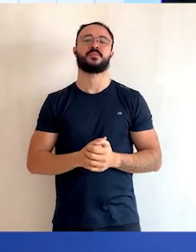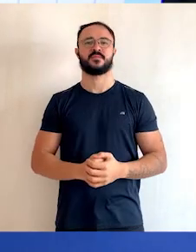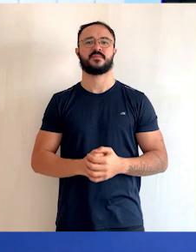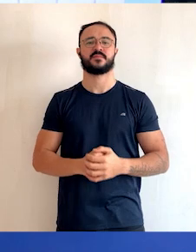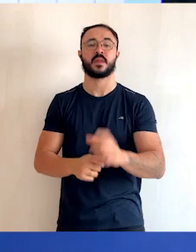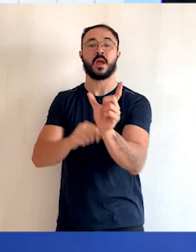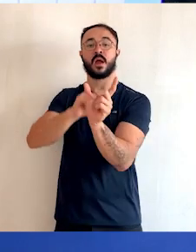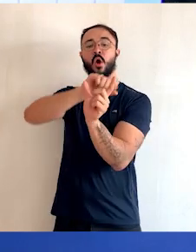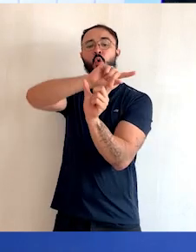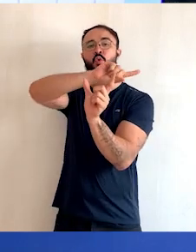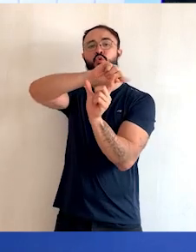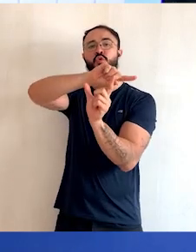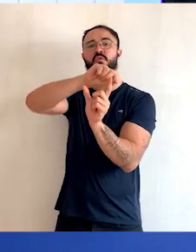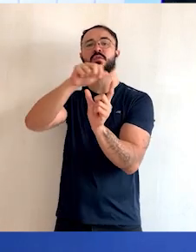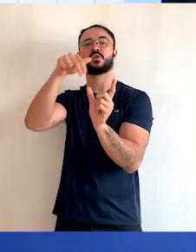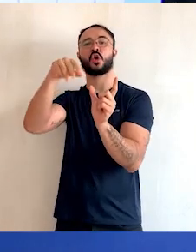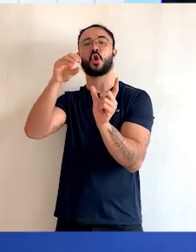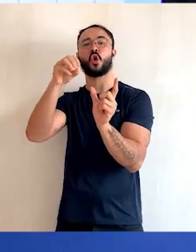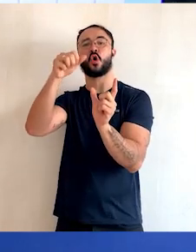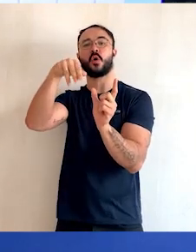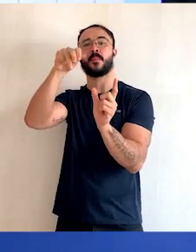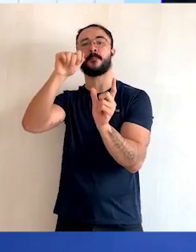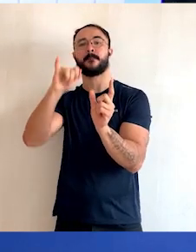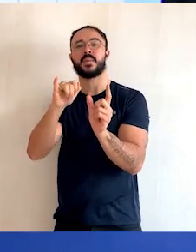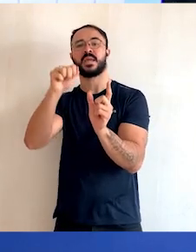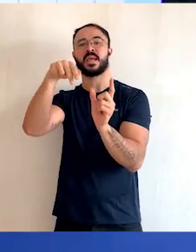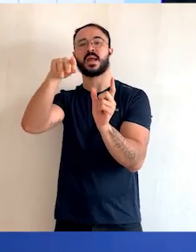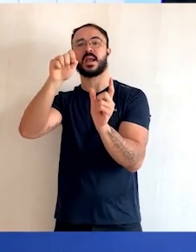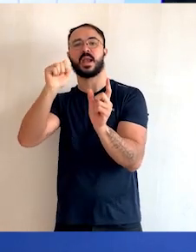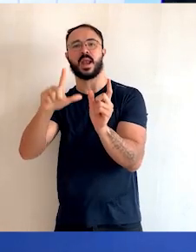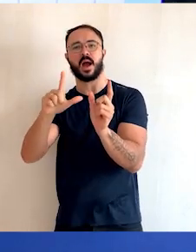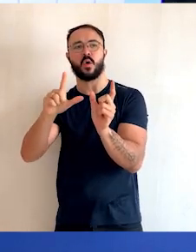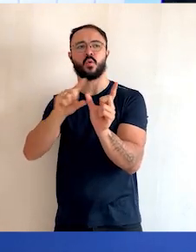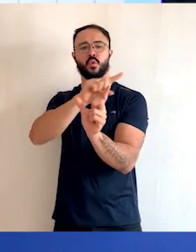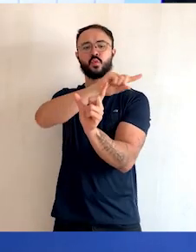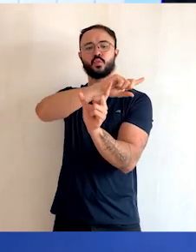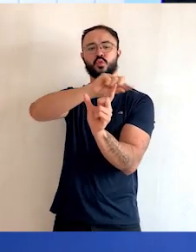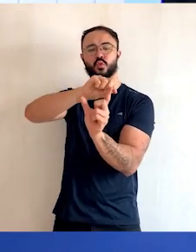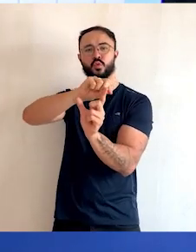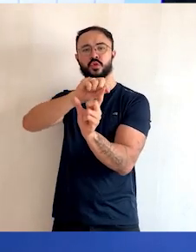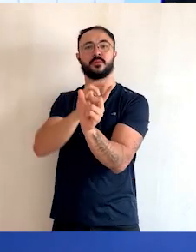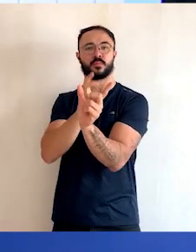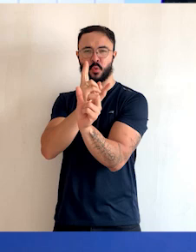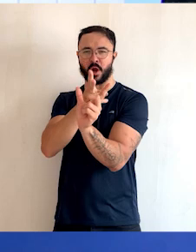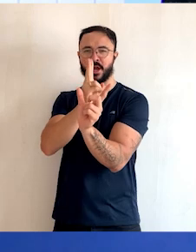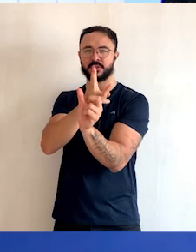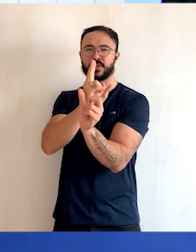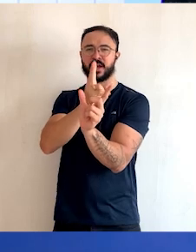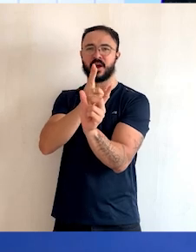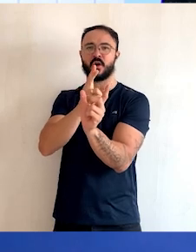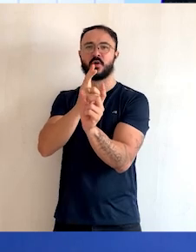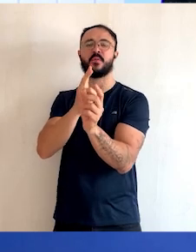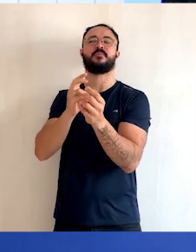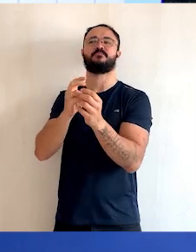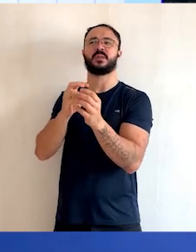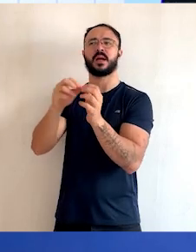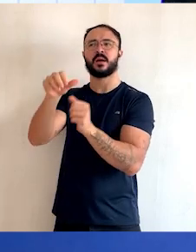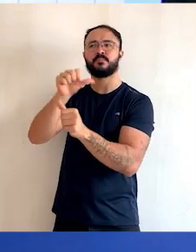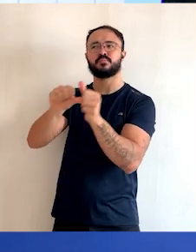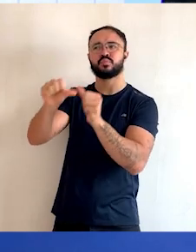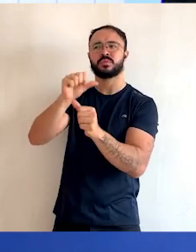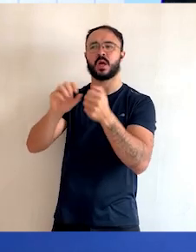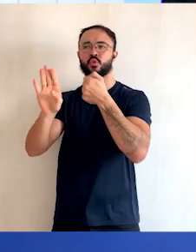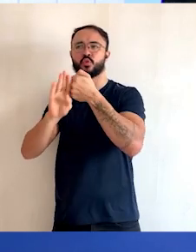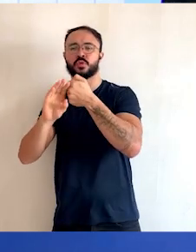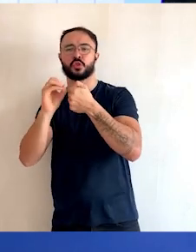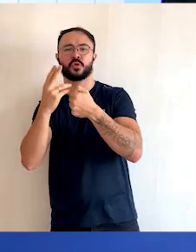nominais se juntam ao radical ao formar substantivos e adjetivos. Por exemplo, a partir